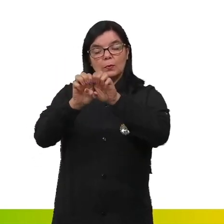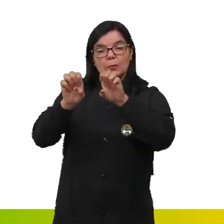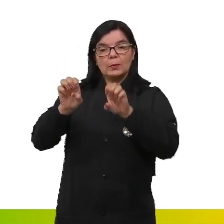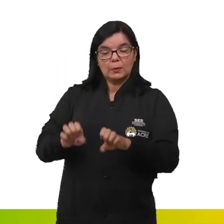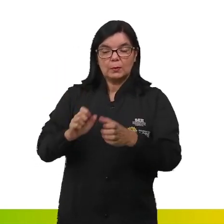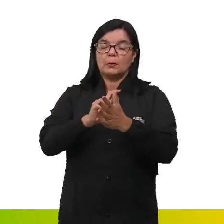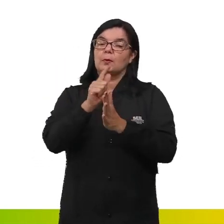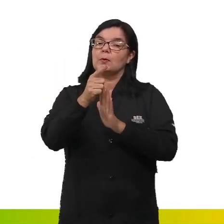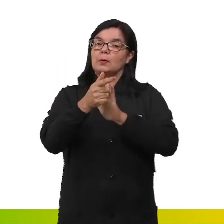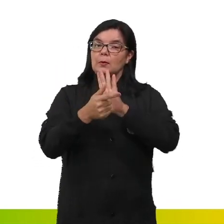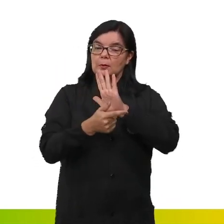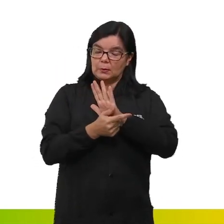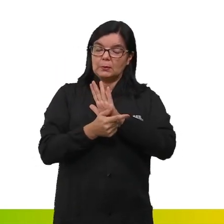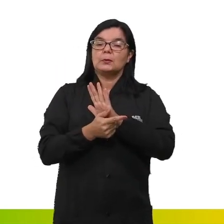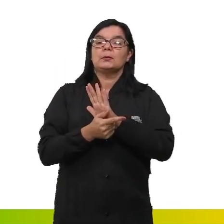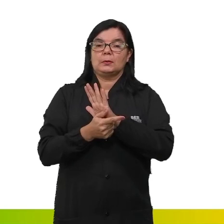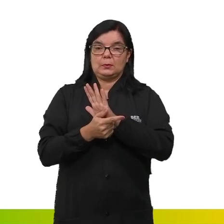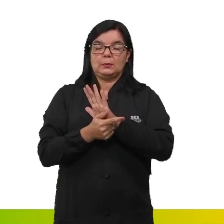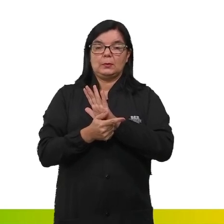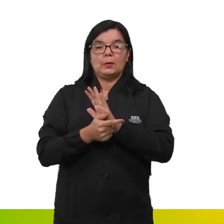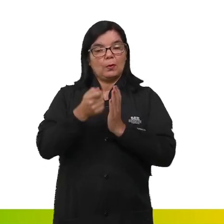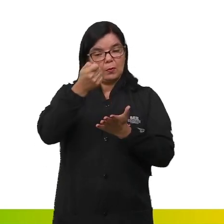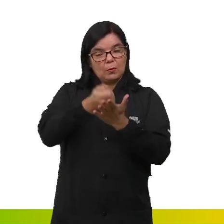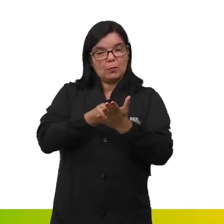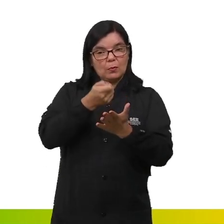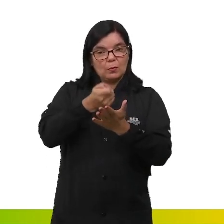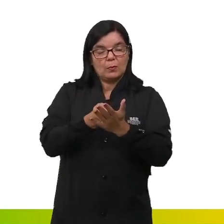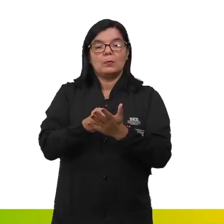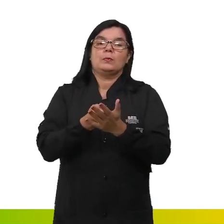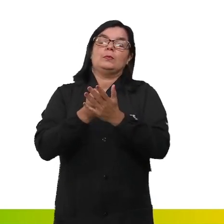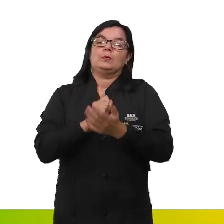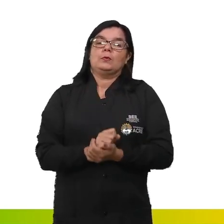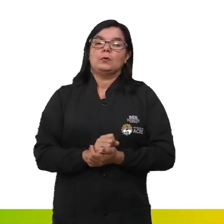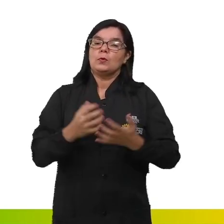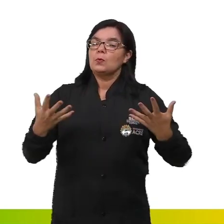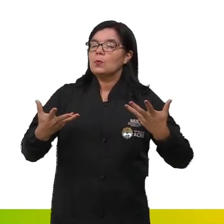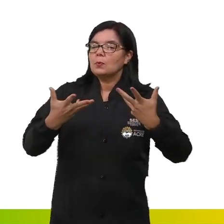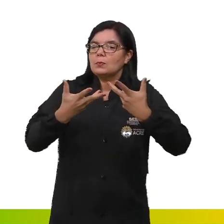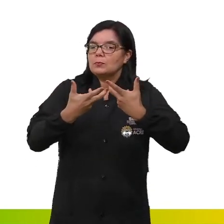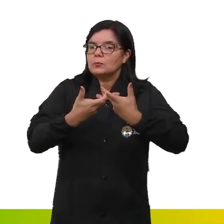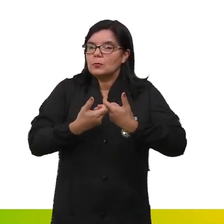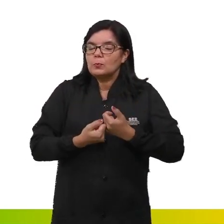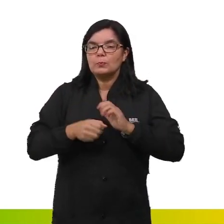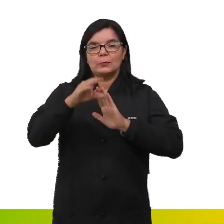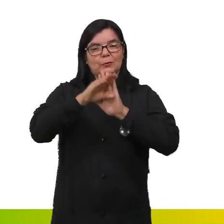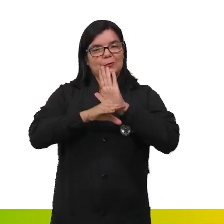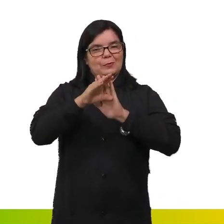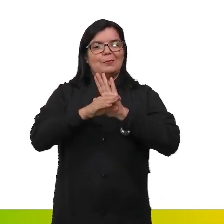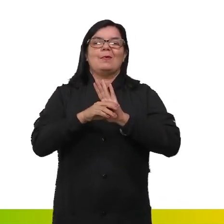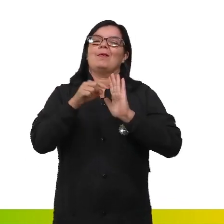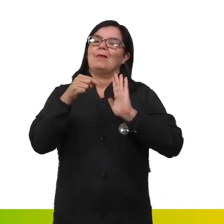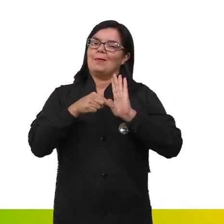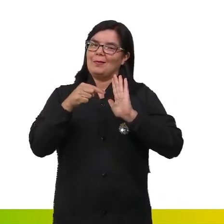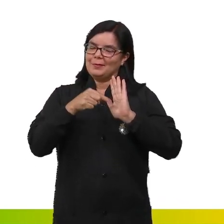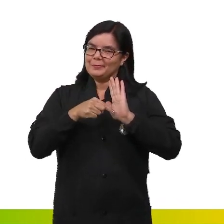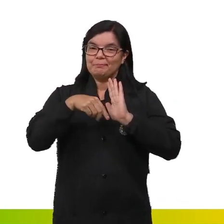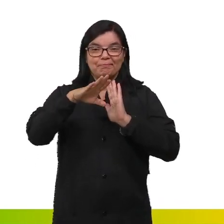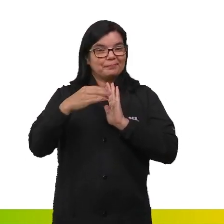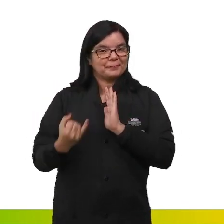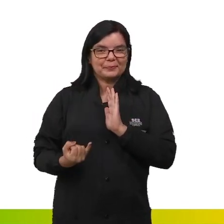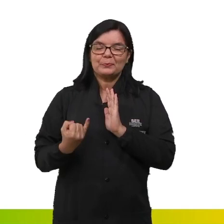que o gênero cobra, né? Aí o domínio de conteúdo. Esse aqui é um dos